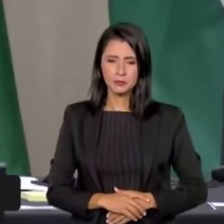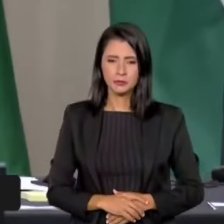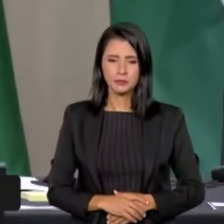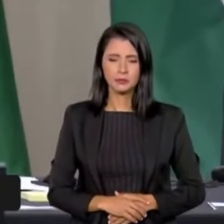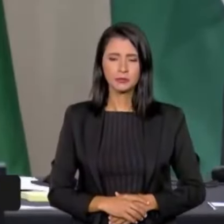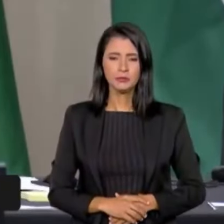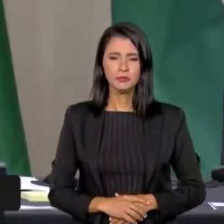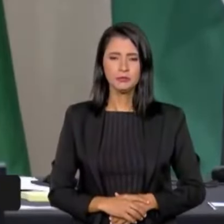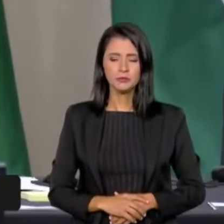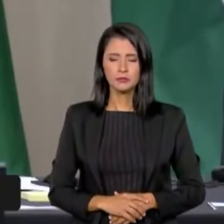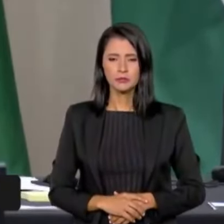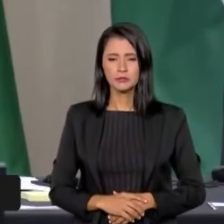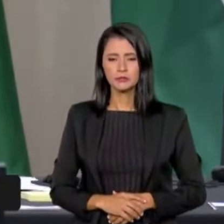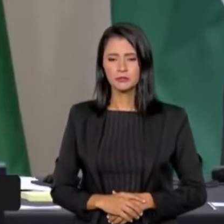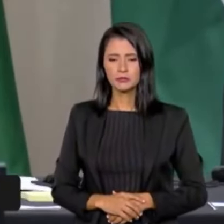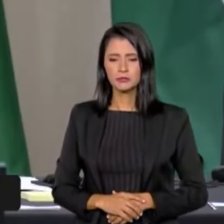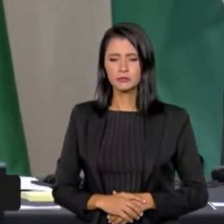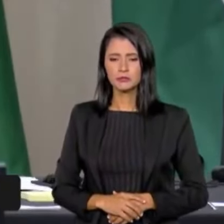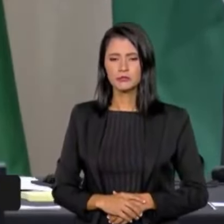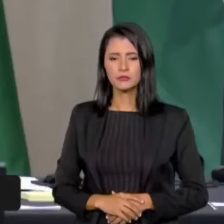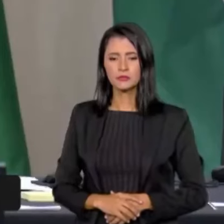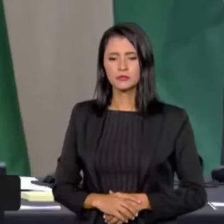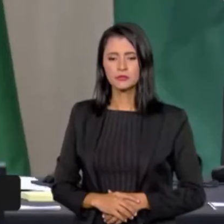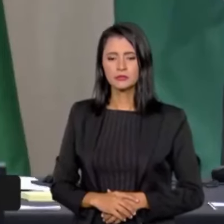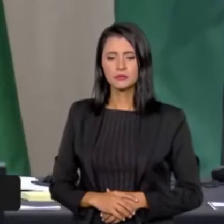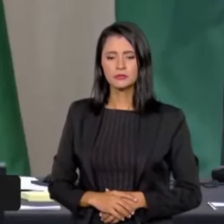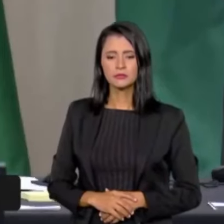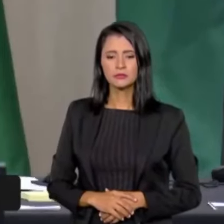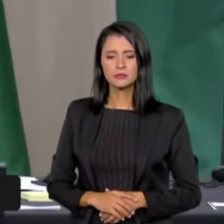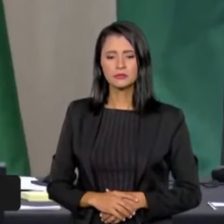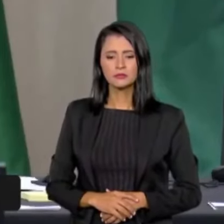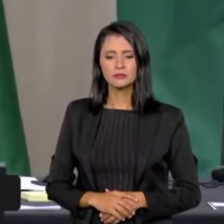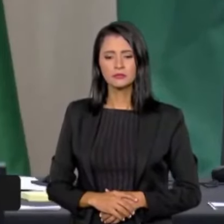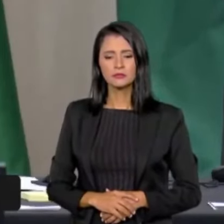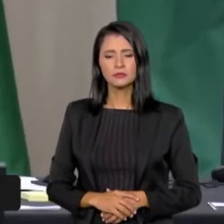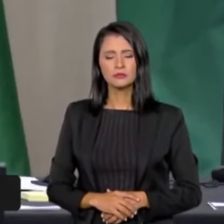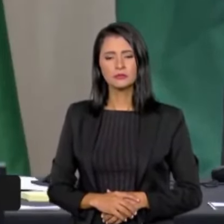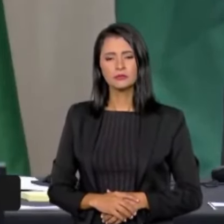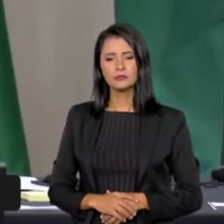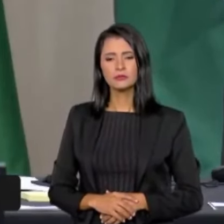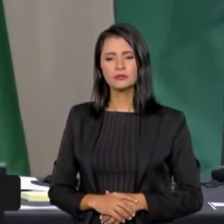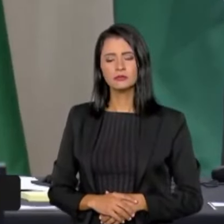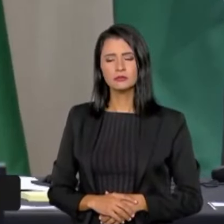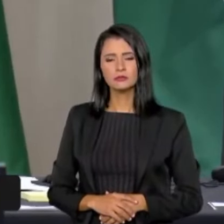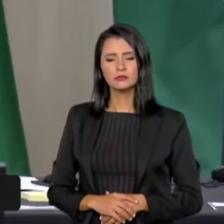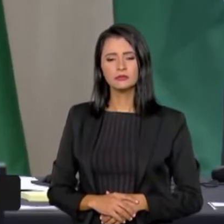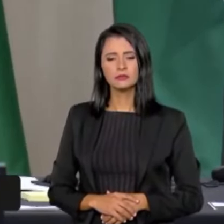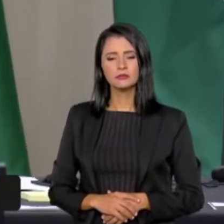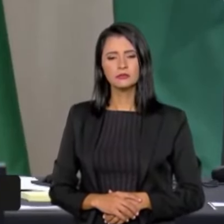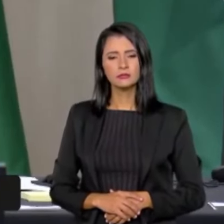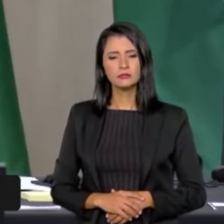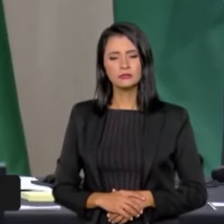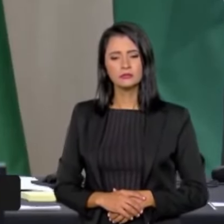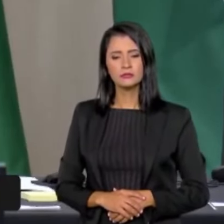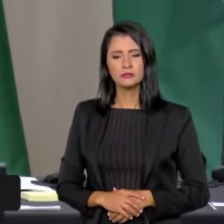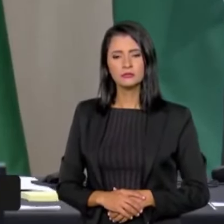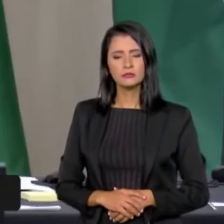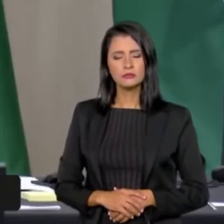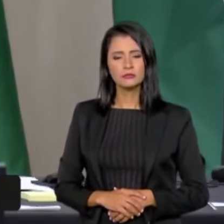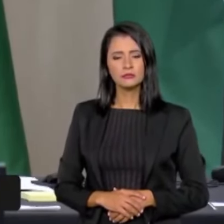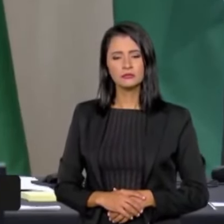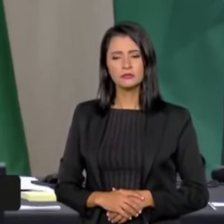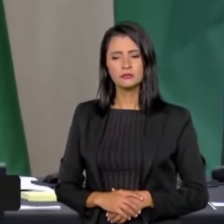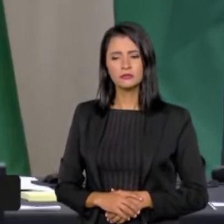our vocation of Brazil's and the Caribbean's to bring together tonight and